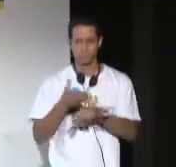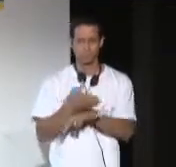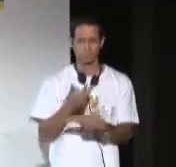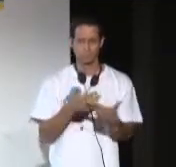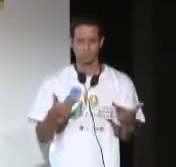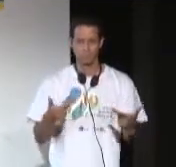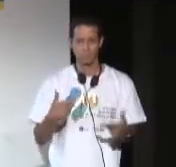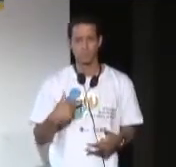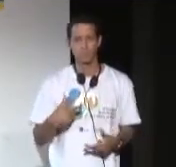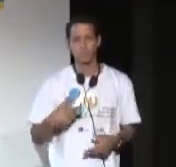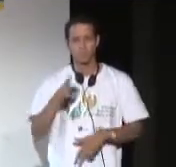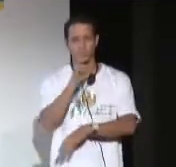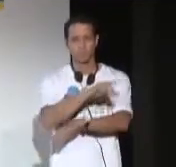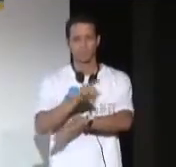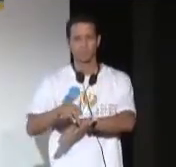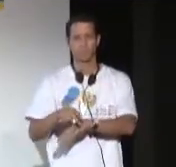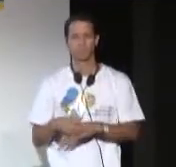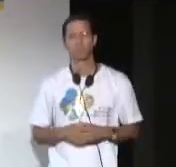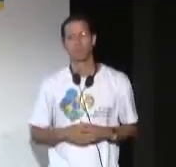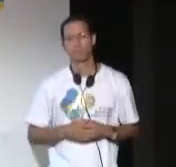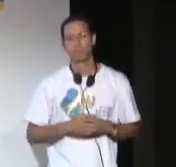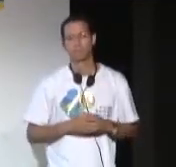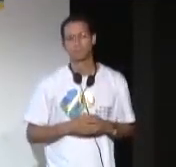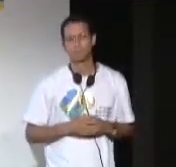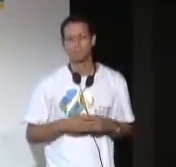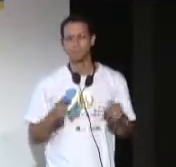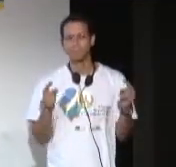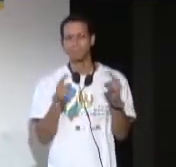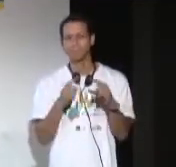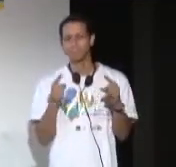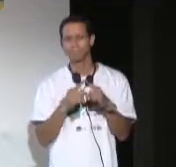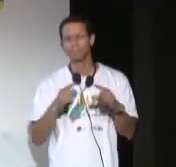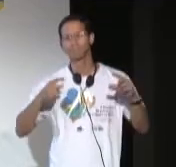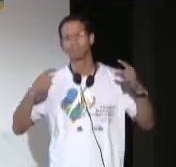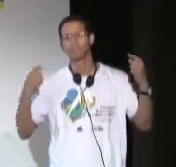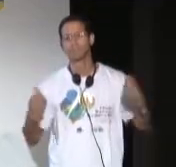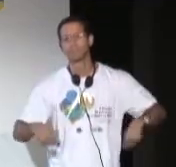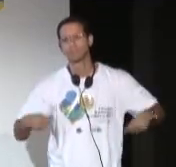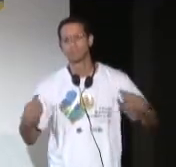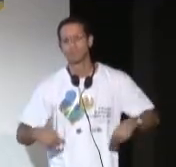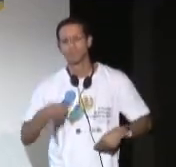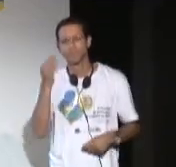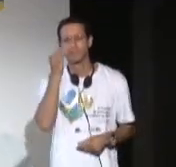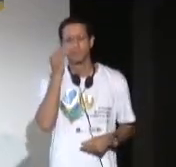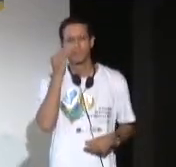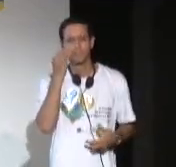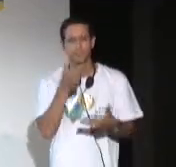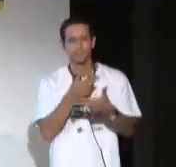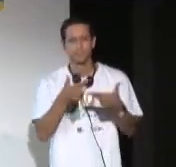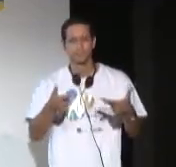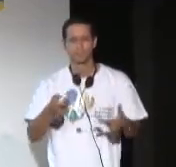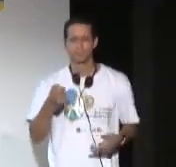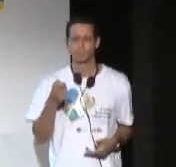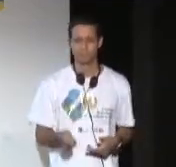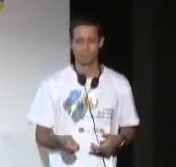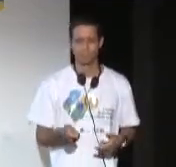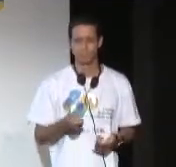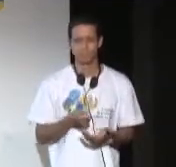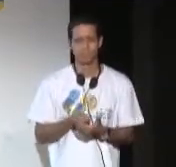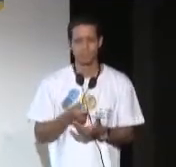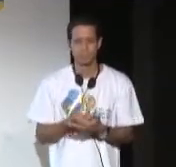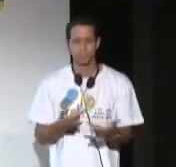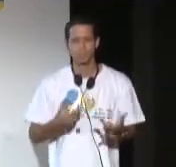Mas acho que no tocante à pedagogia, a gente precisa colocar isso com bastante rigor, né? Assim,